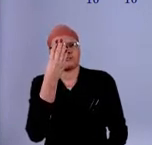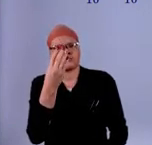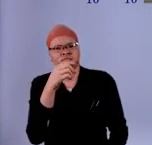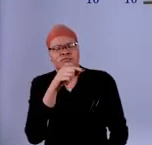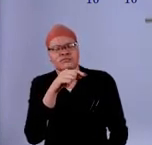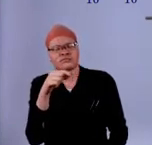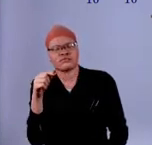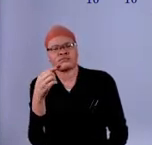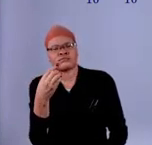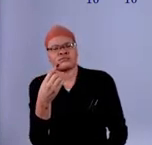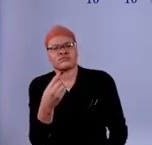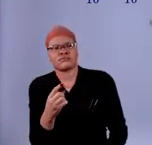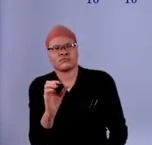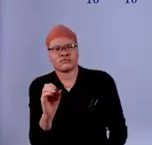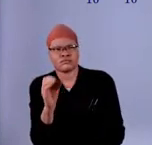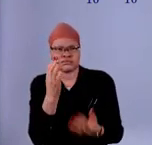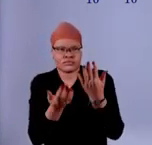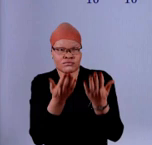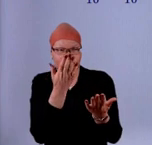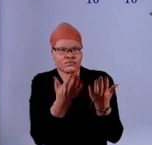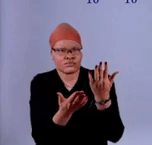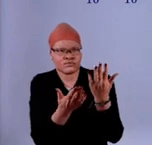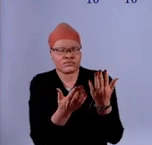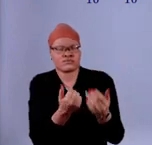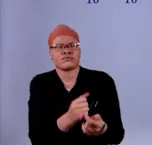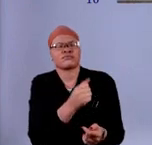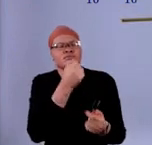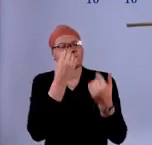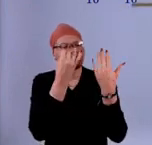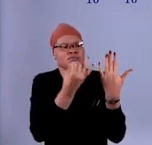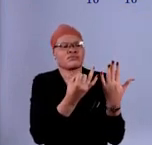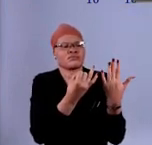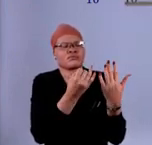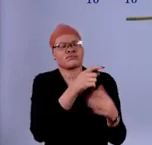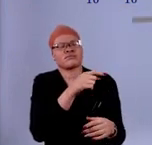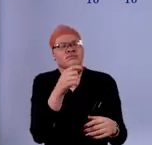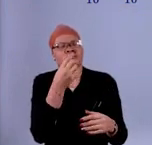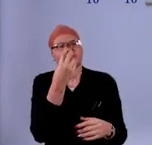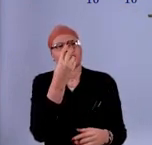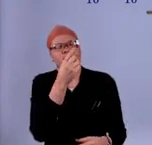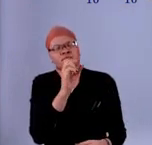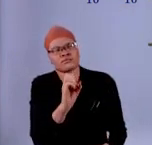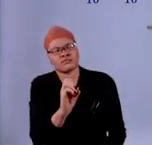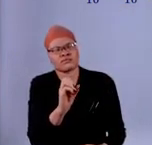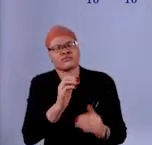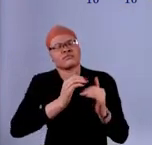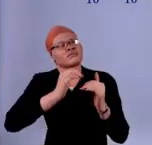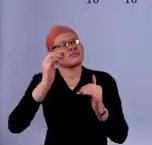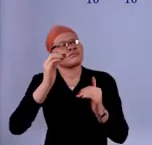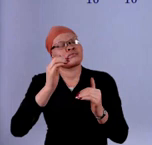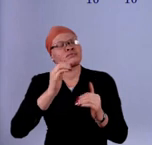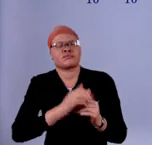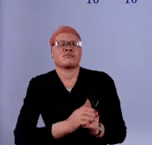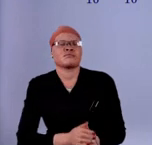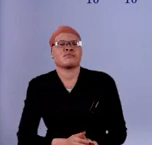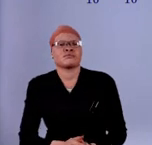representada por quatro sobre 10 vamos fazer a comparação 7 sobre 10 é maior que quatro sobre 10